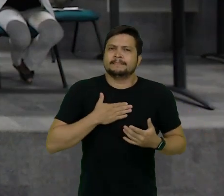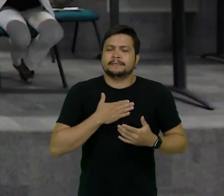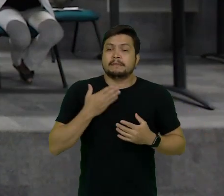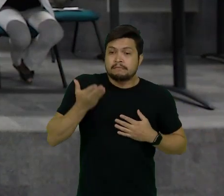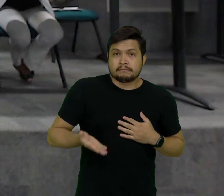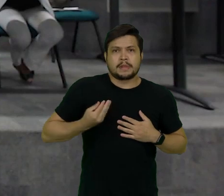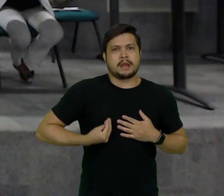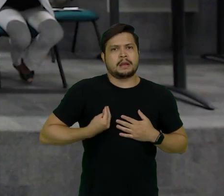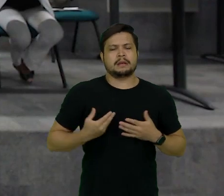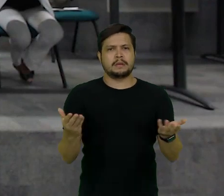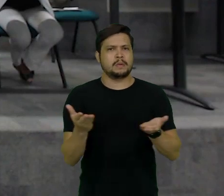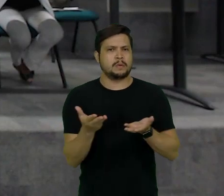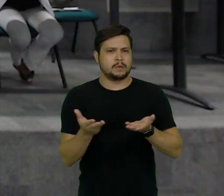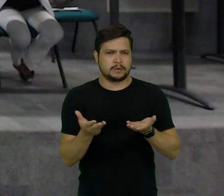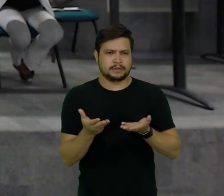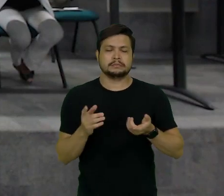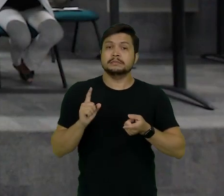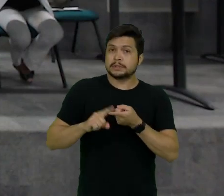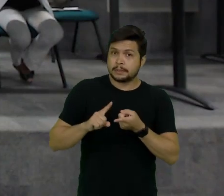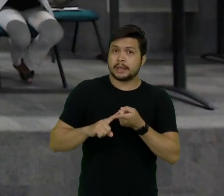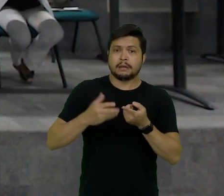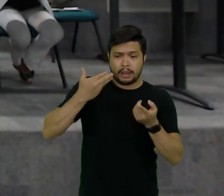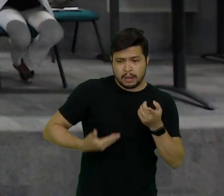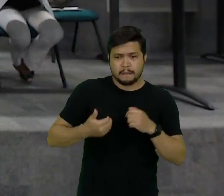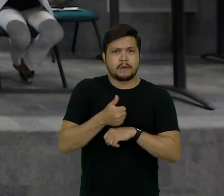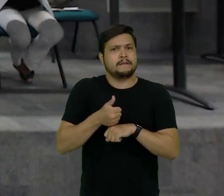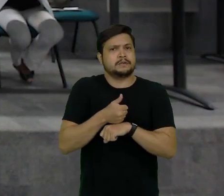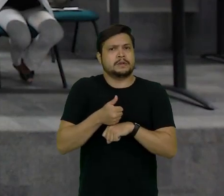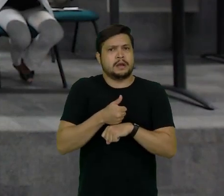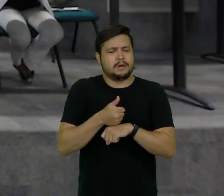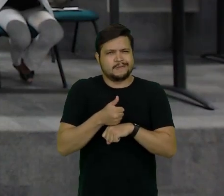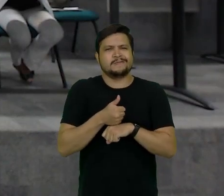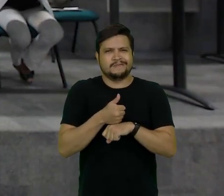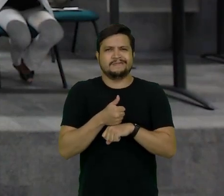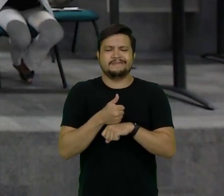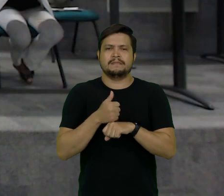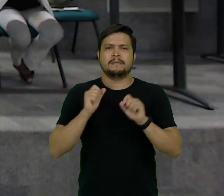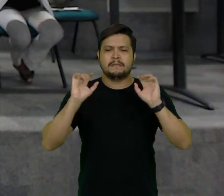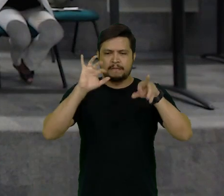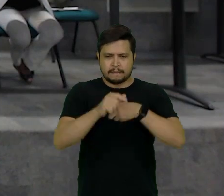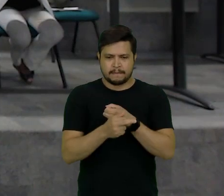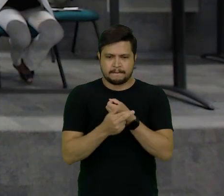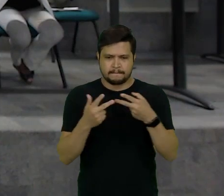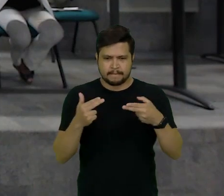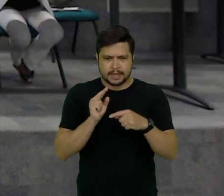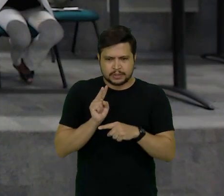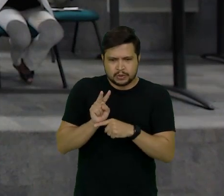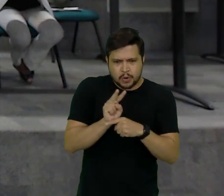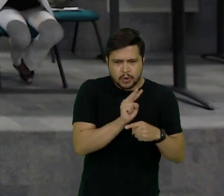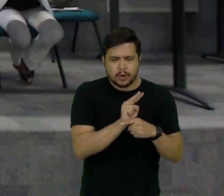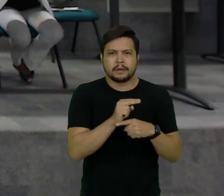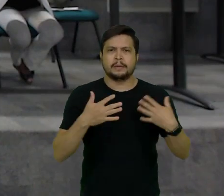como coordenador de desenvolvimento agrário e como zootecnista principalmente, né, que é uma atividade que é uma profissão que eu me